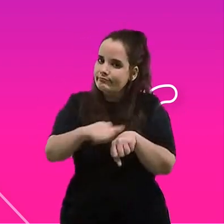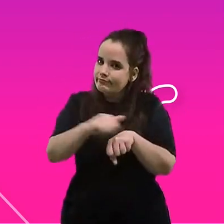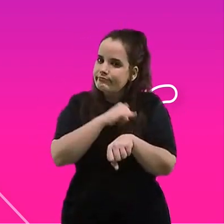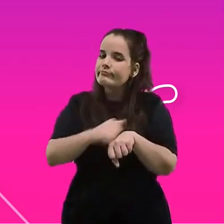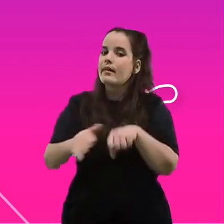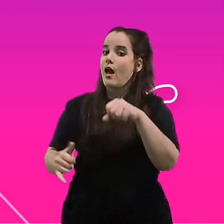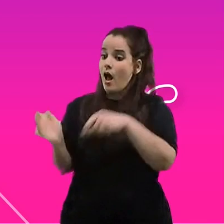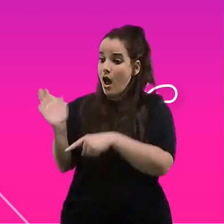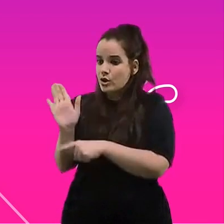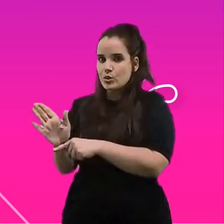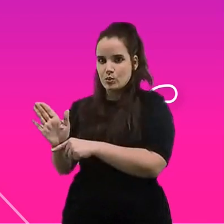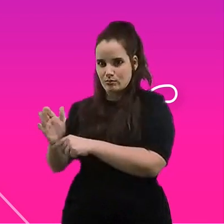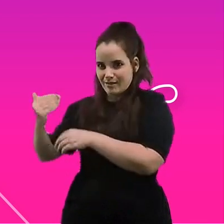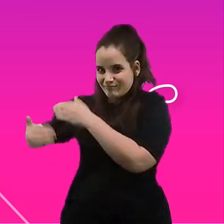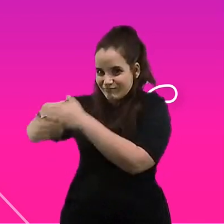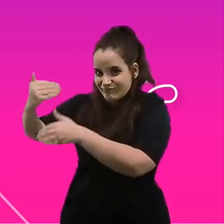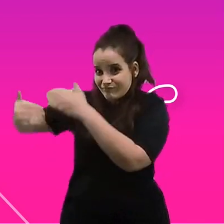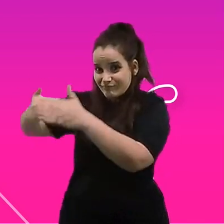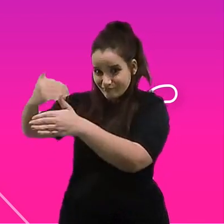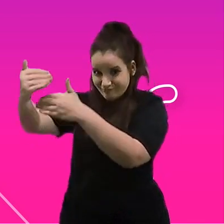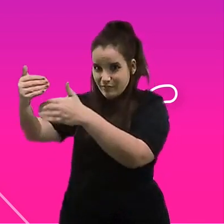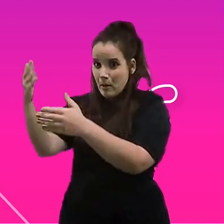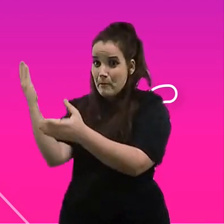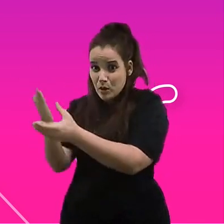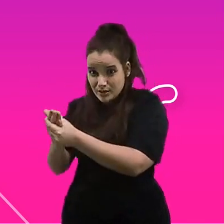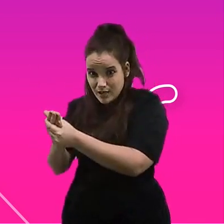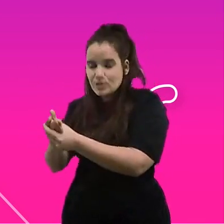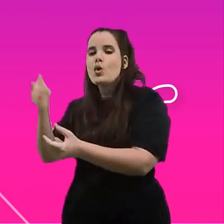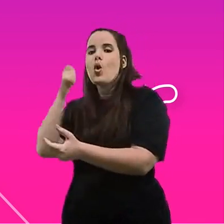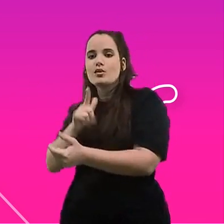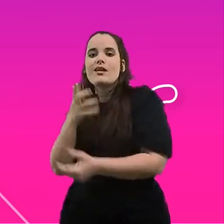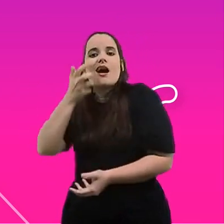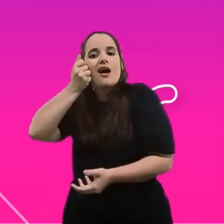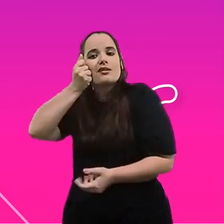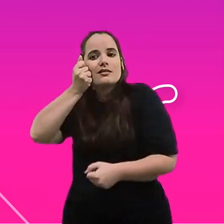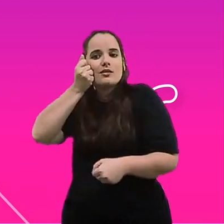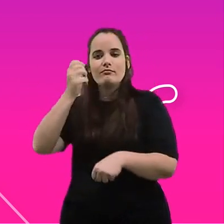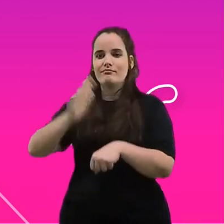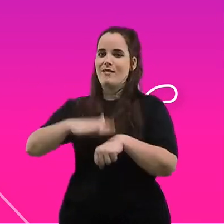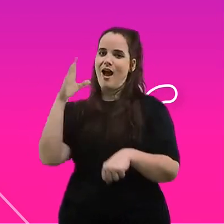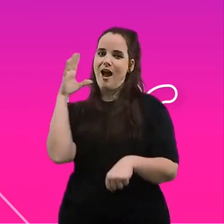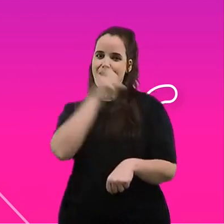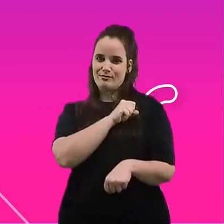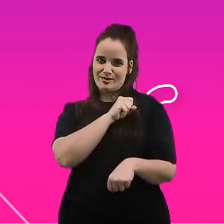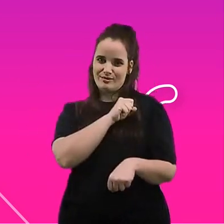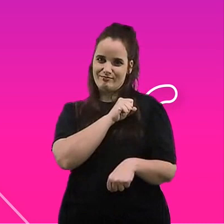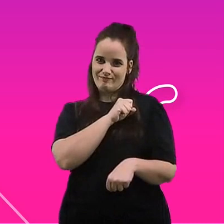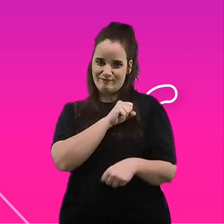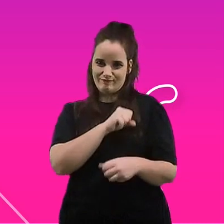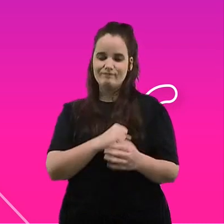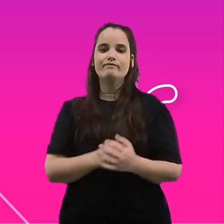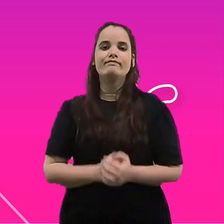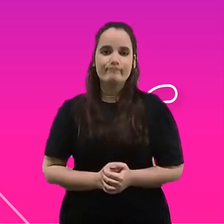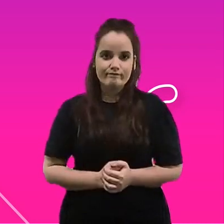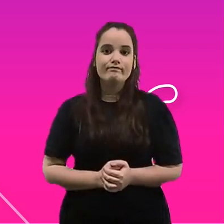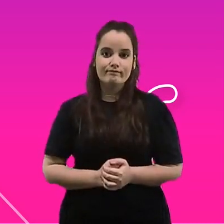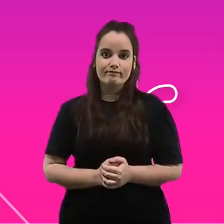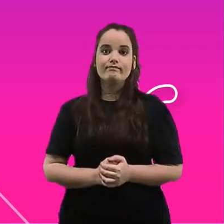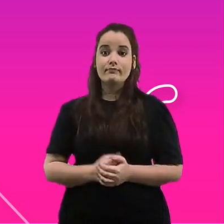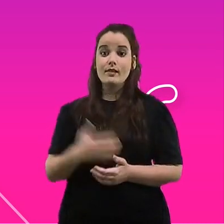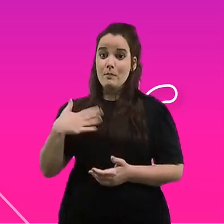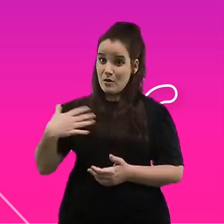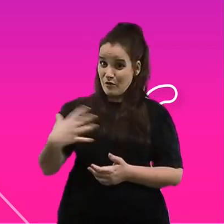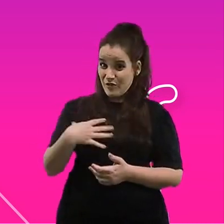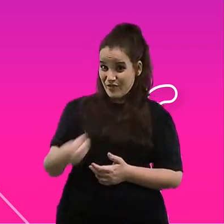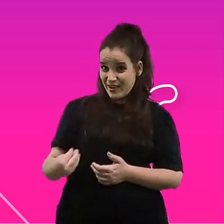tramitasse. Então, ele representa nesse momento todas essas crianças que estão